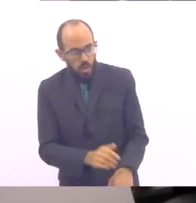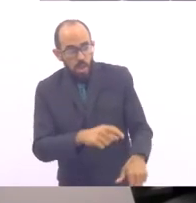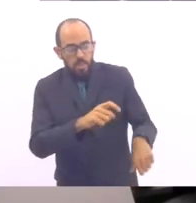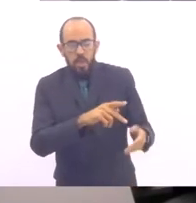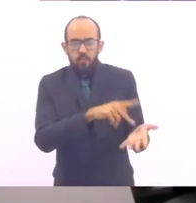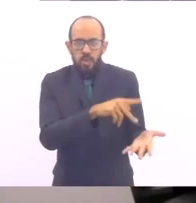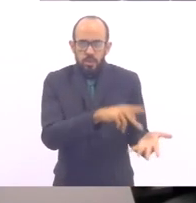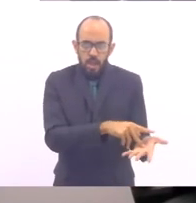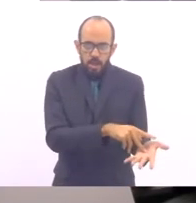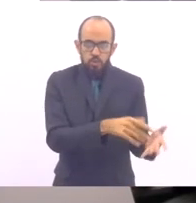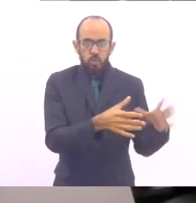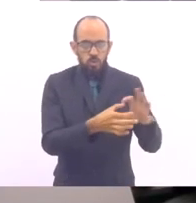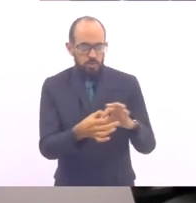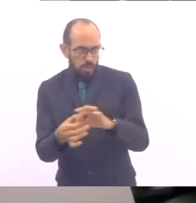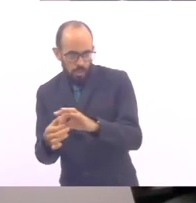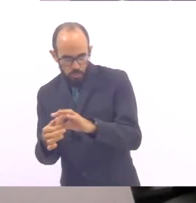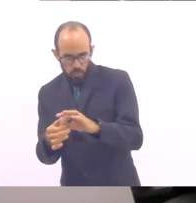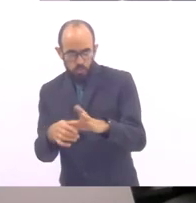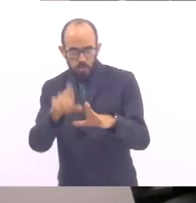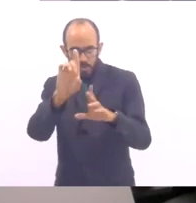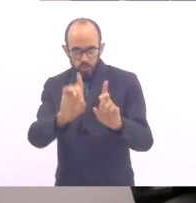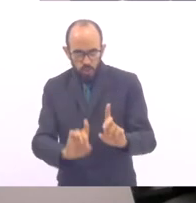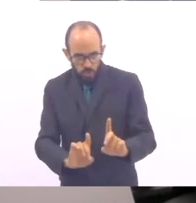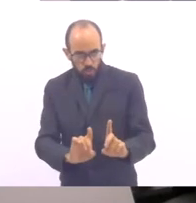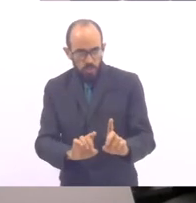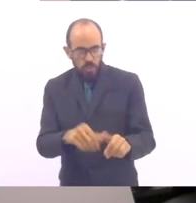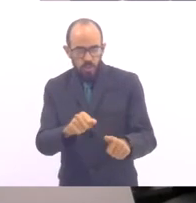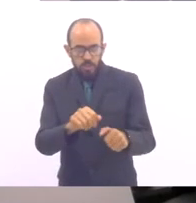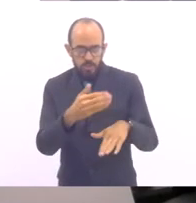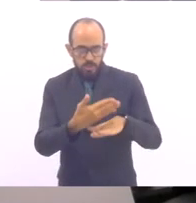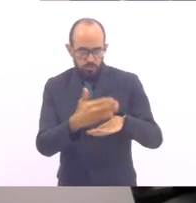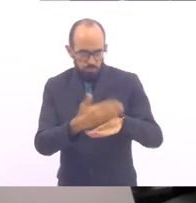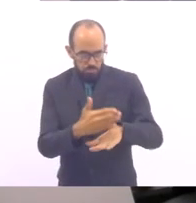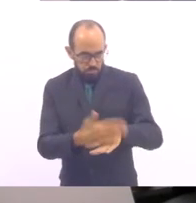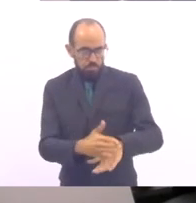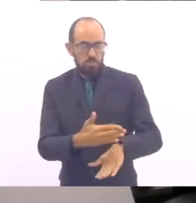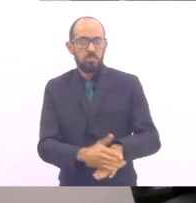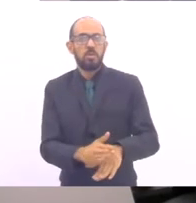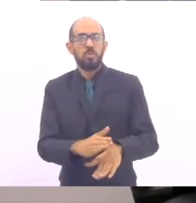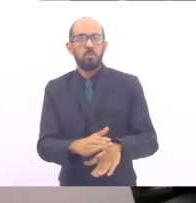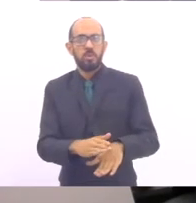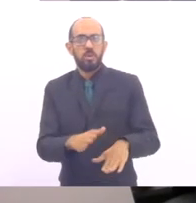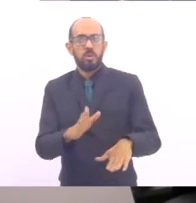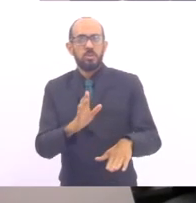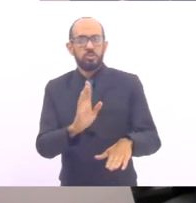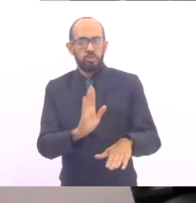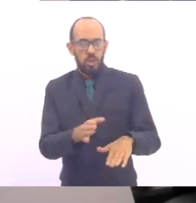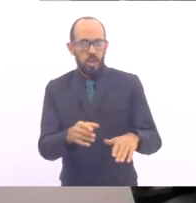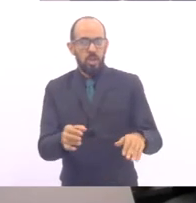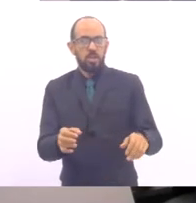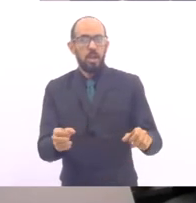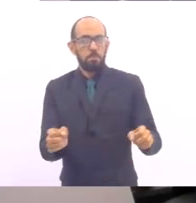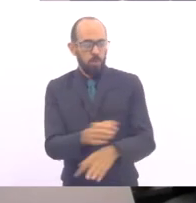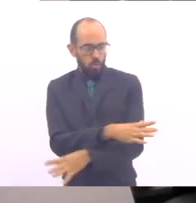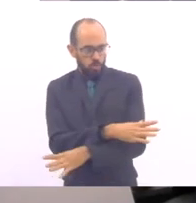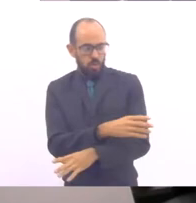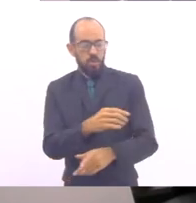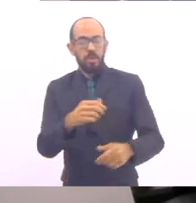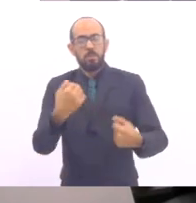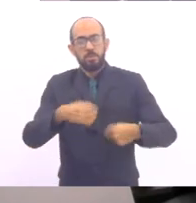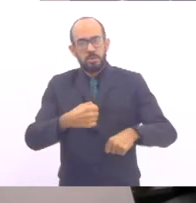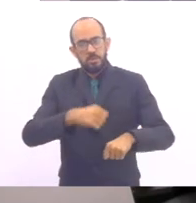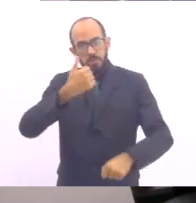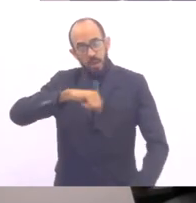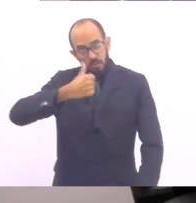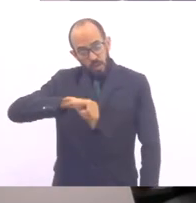a contextualização já pela diretoria que executa a fiscalização, ela já foi modelada. Ela precisa passar pela